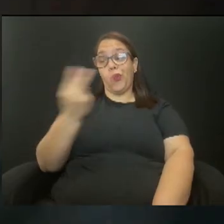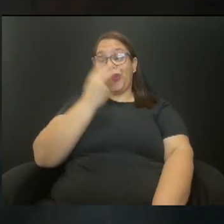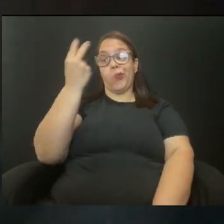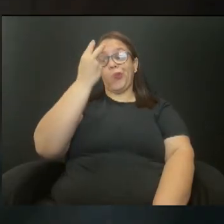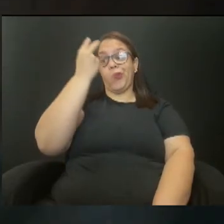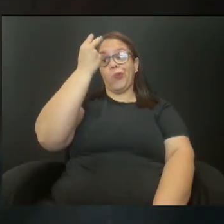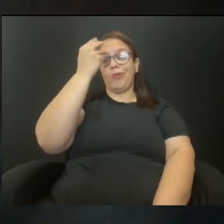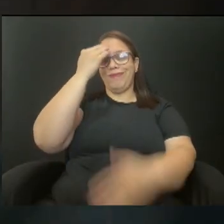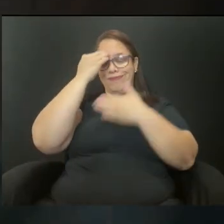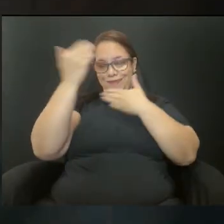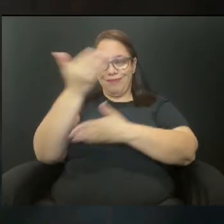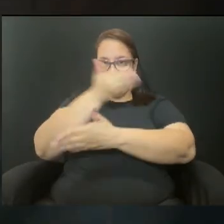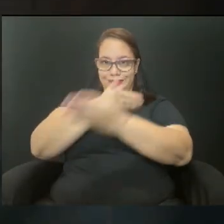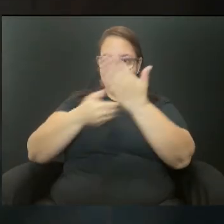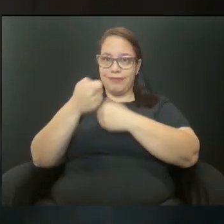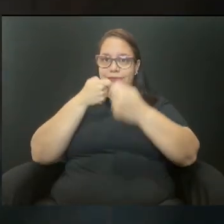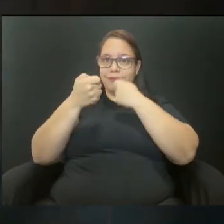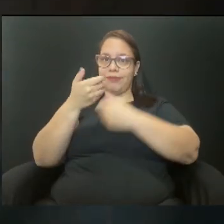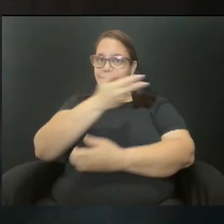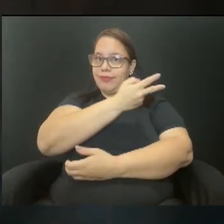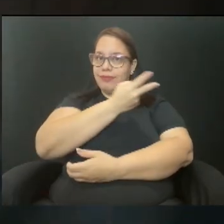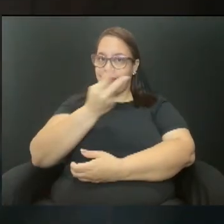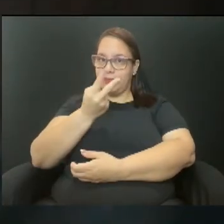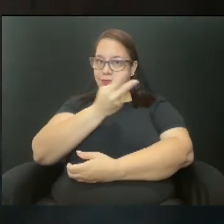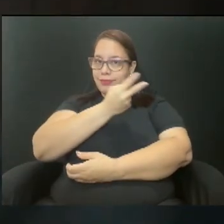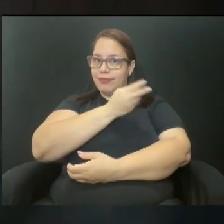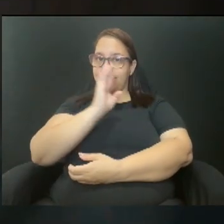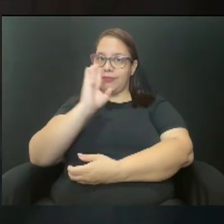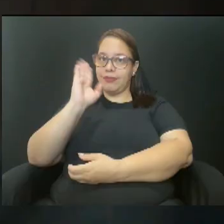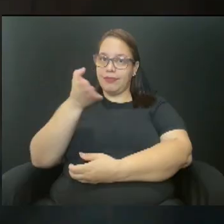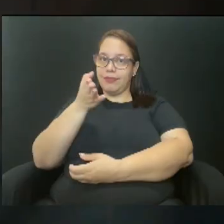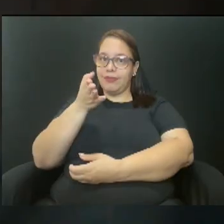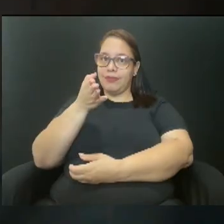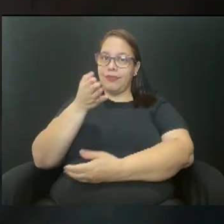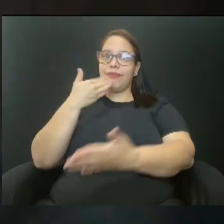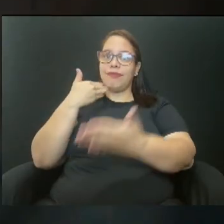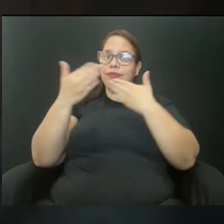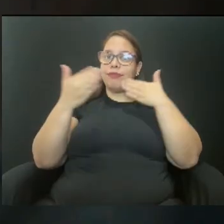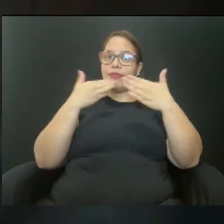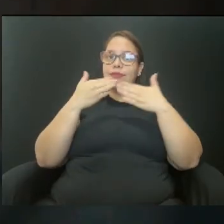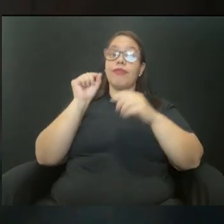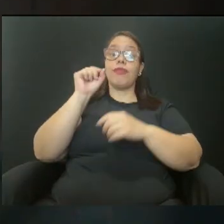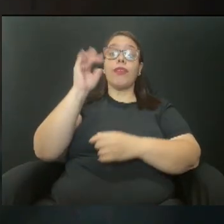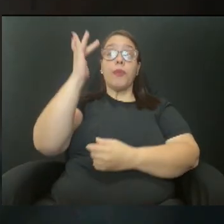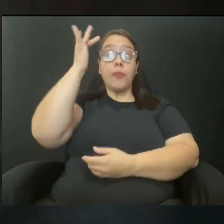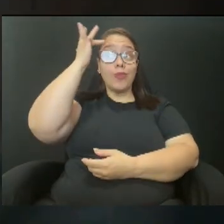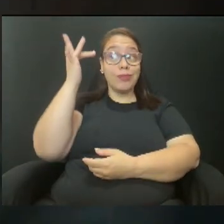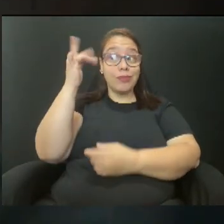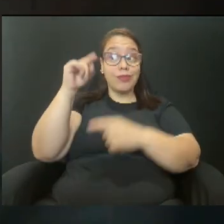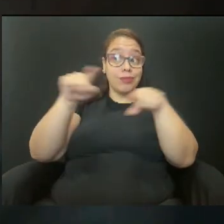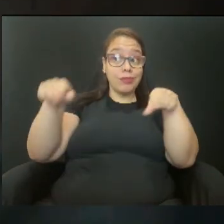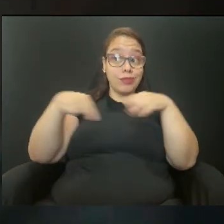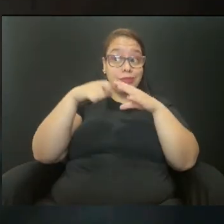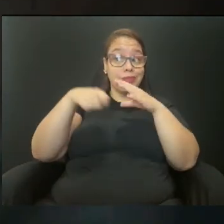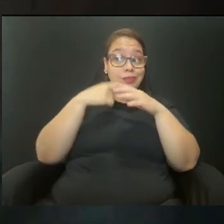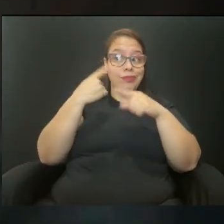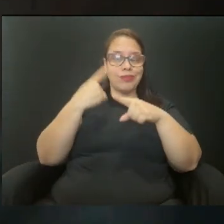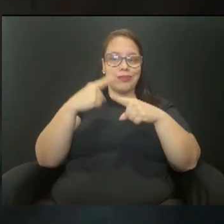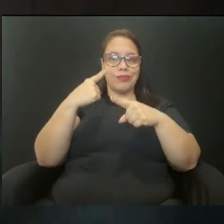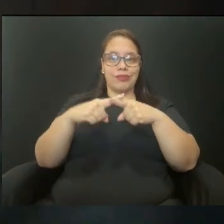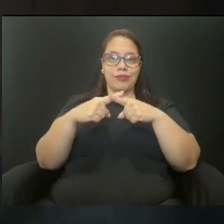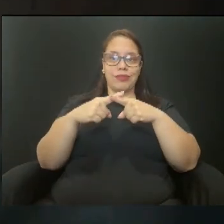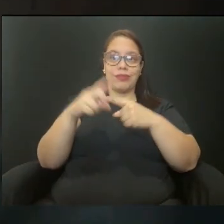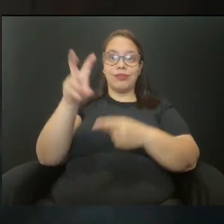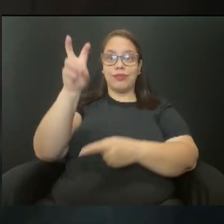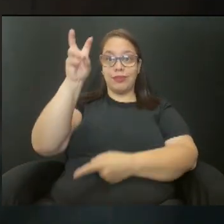aos nossos entrevistados e já conta para você o que vem amanhã, porque o Estúdio Câmara de quinta-feira